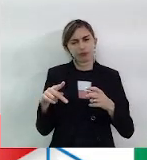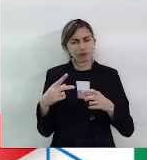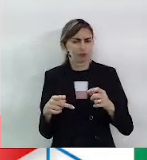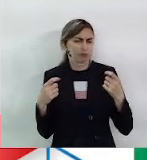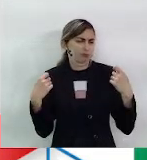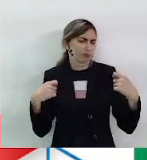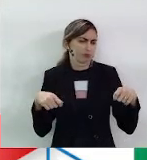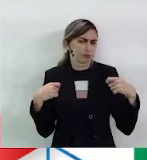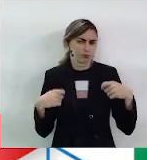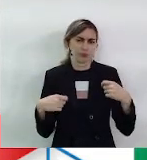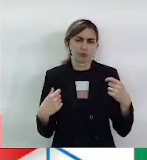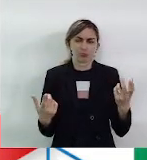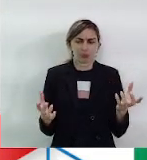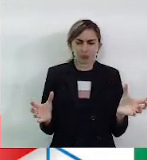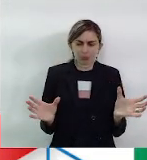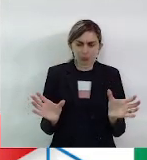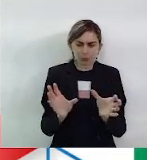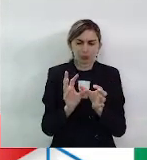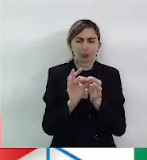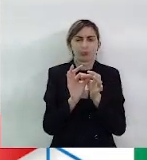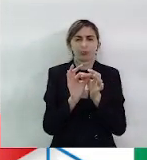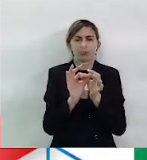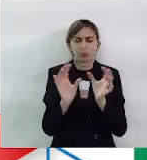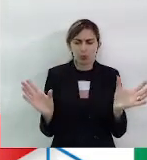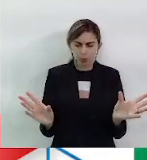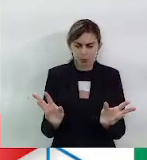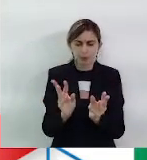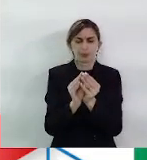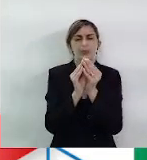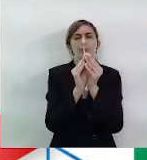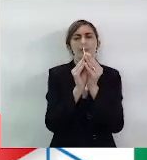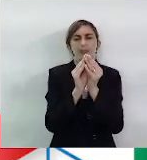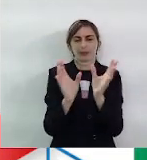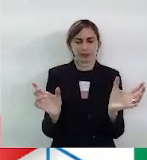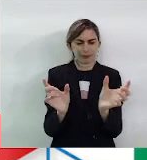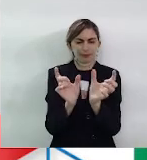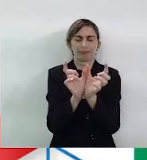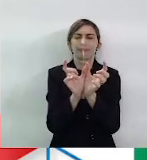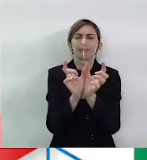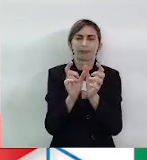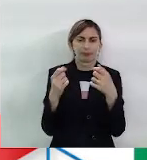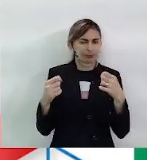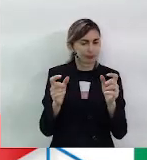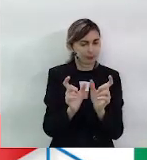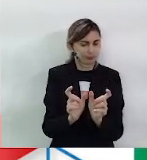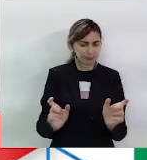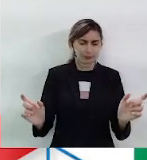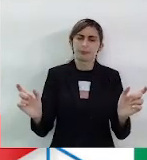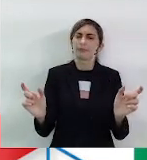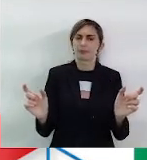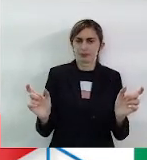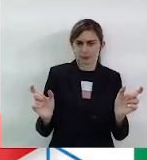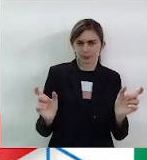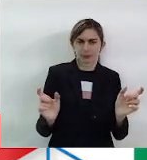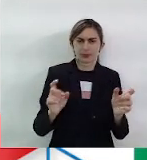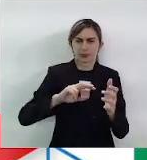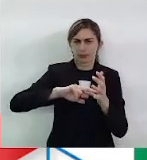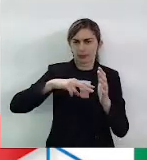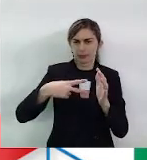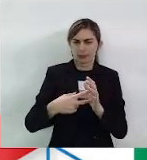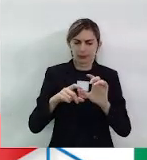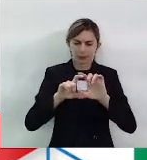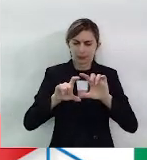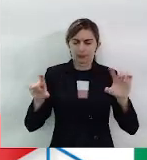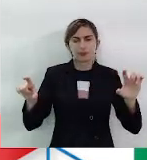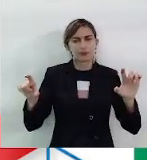que precisam de um complemento, e os termos regidos, aqueles que complementam os sentidos dos